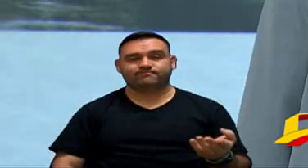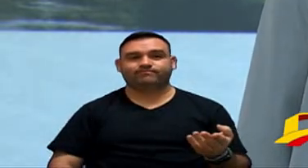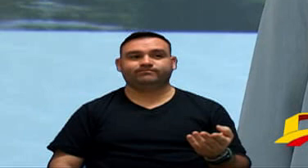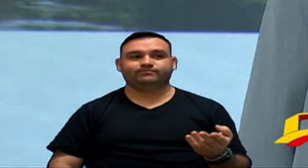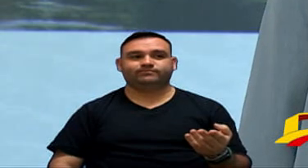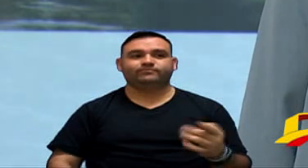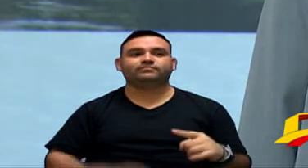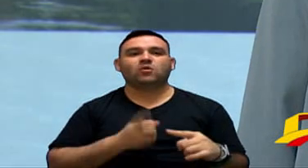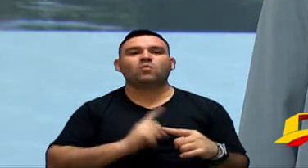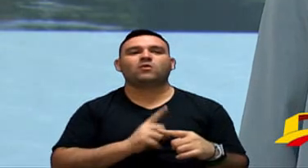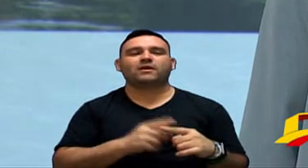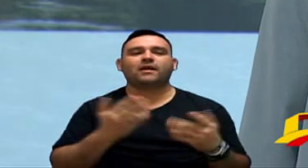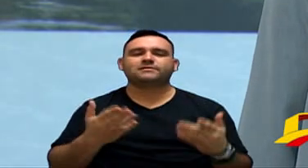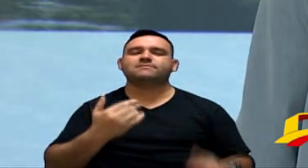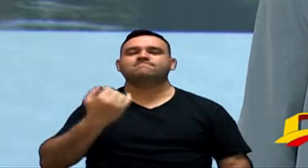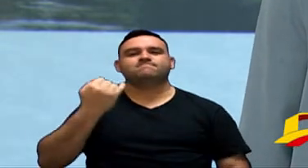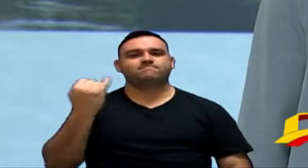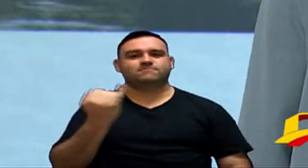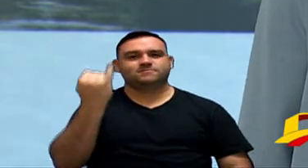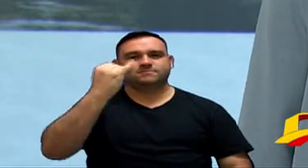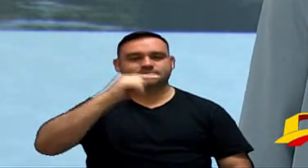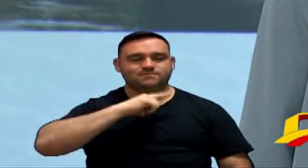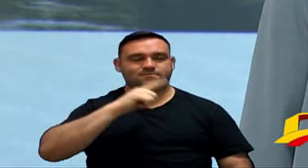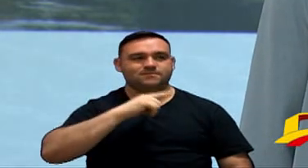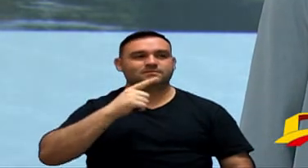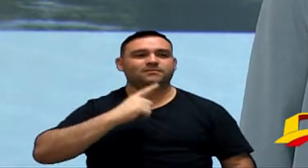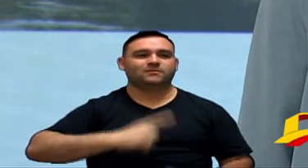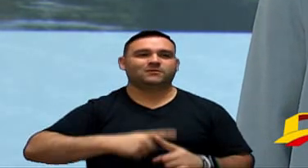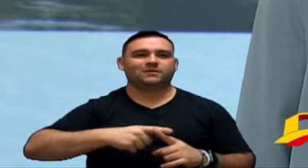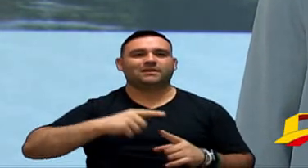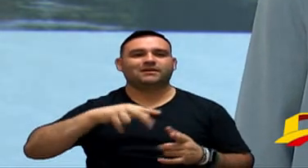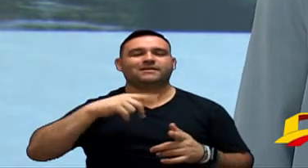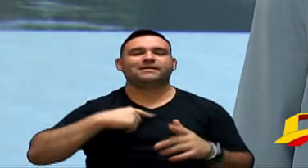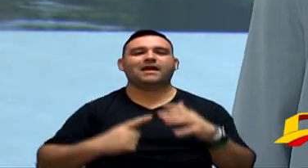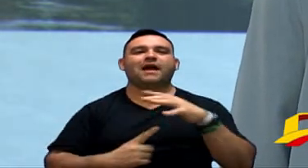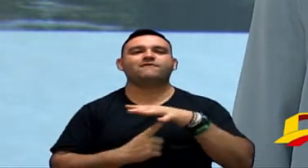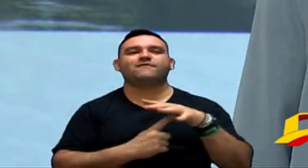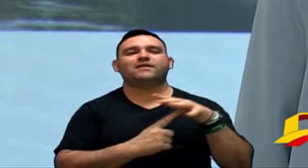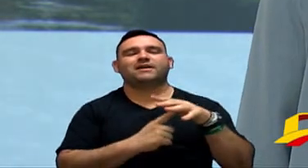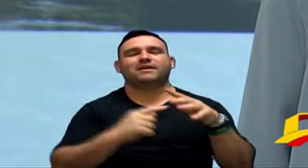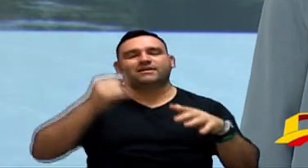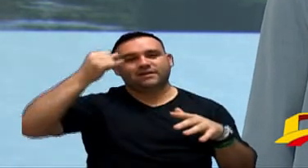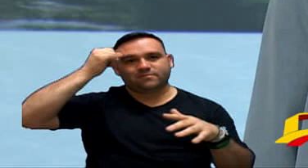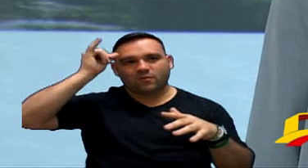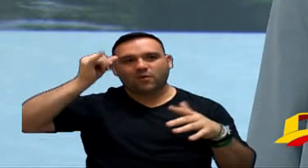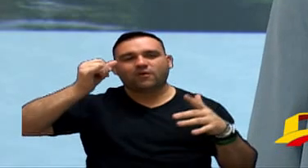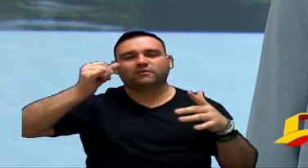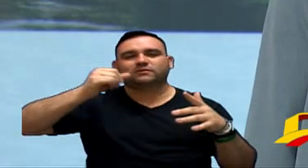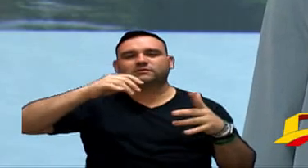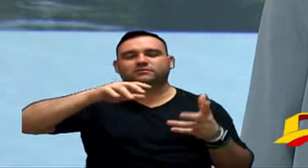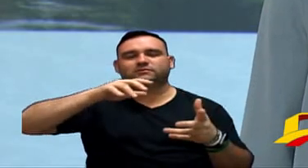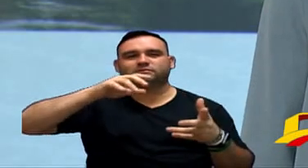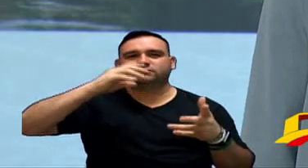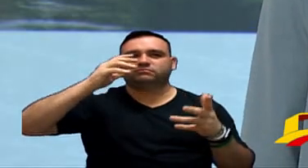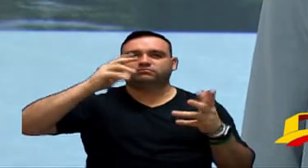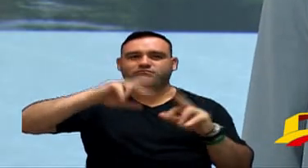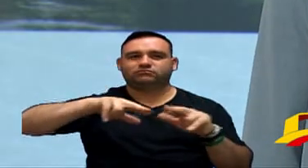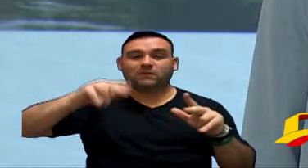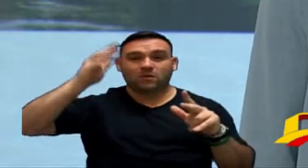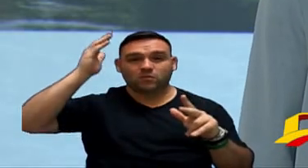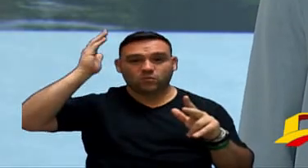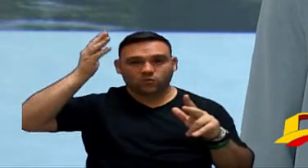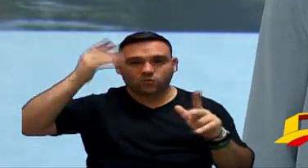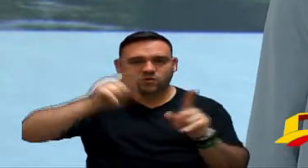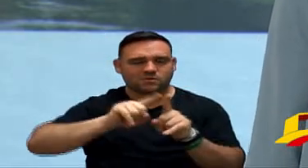por conta da sua importância através da famosa feira dos muares e de um período que se Estendeu por